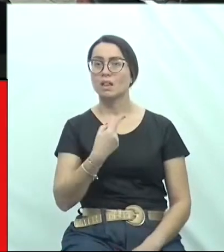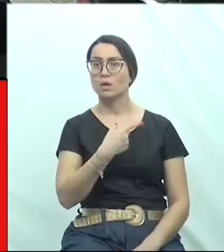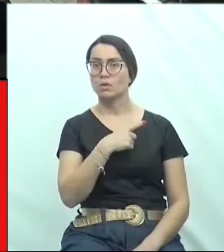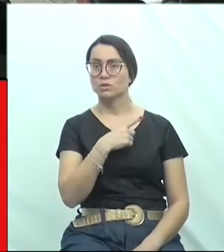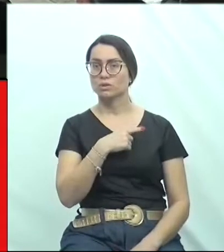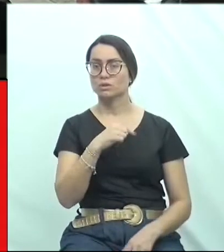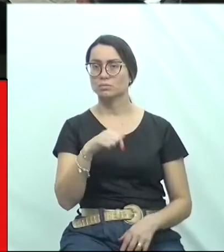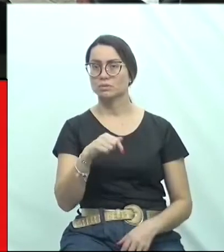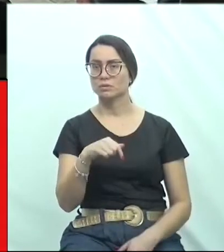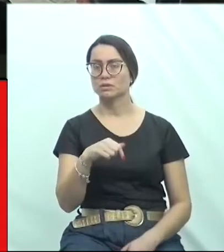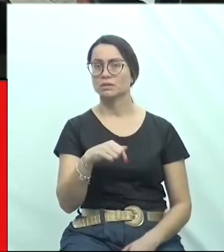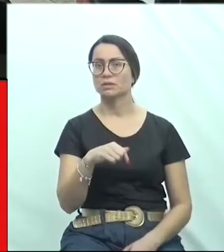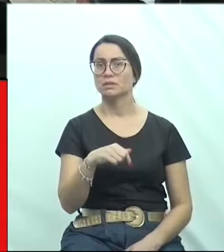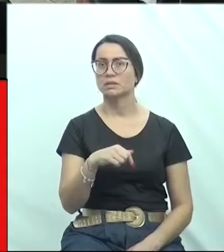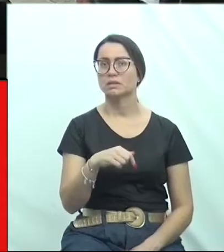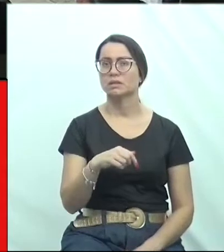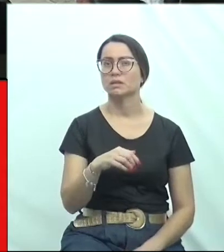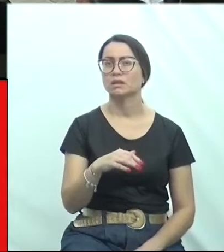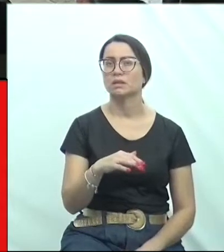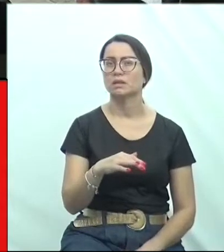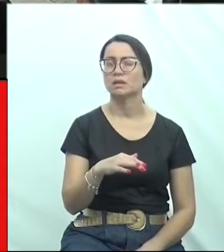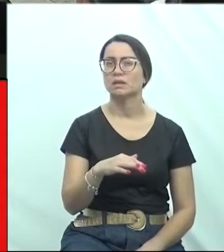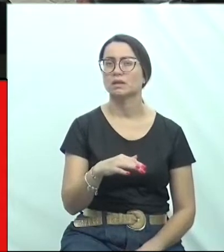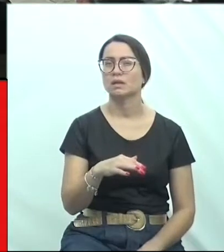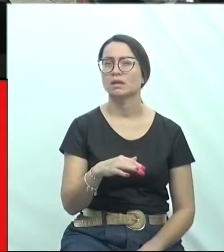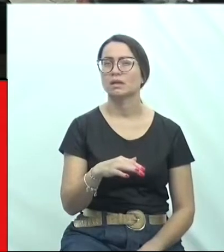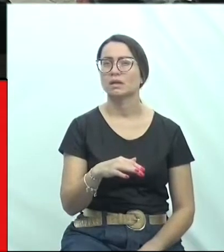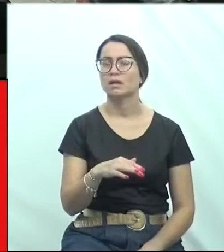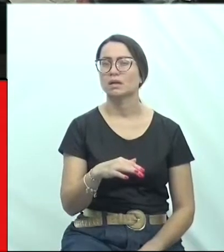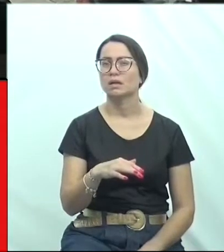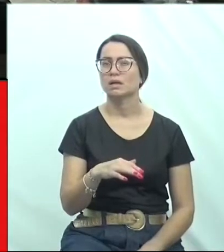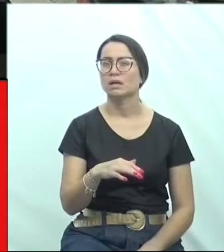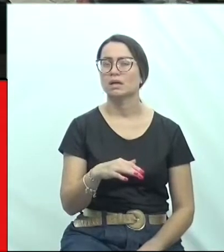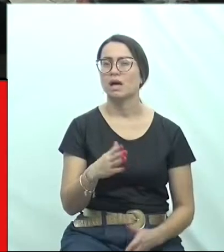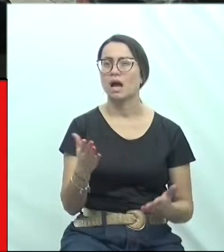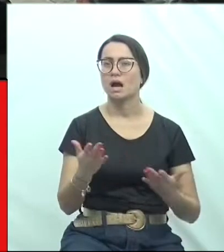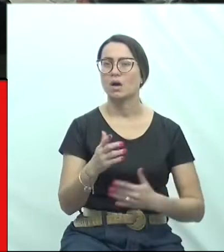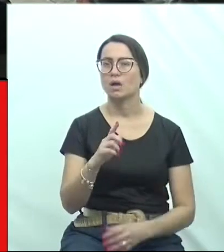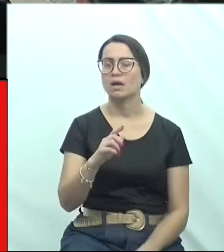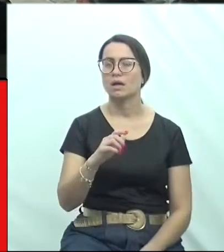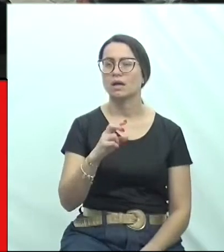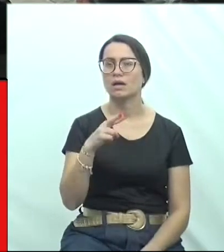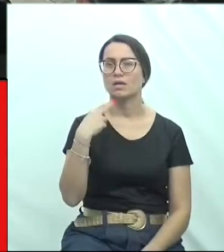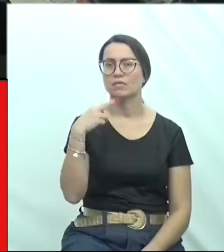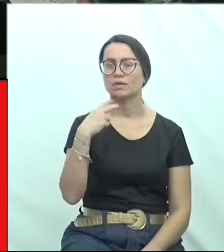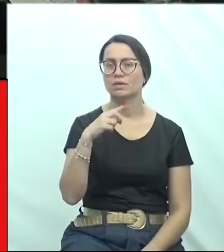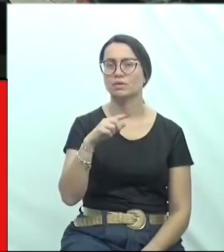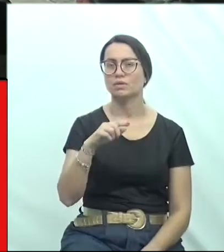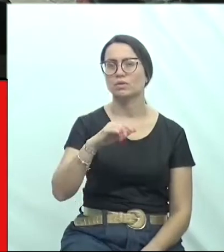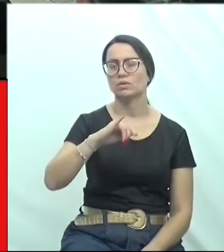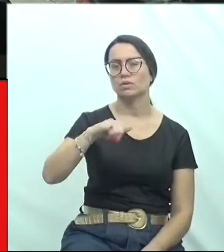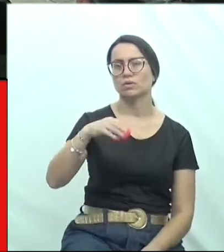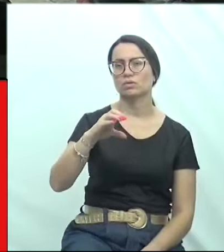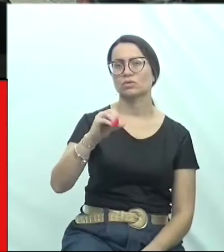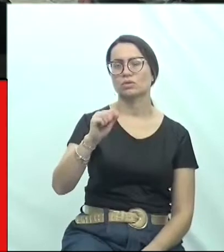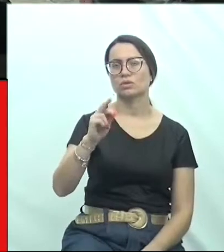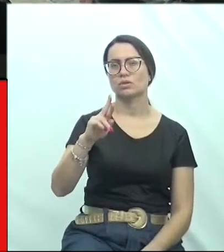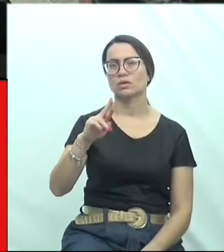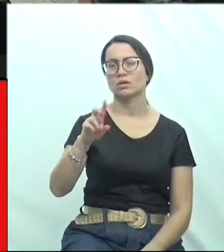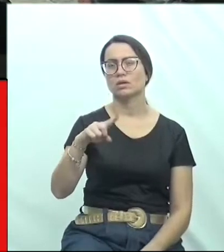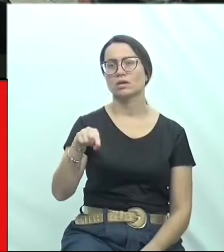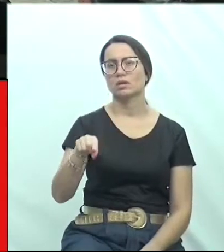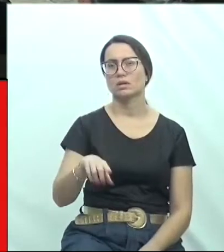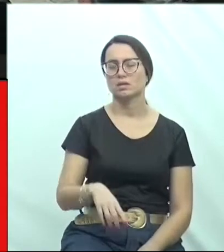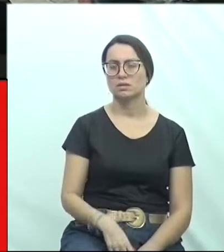Nós temos aqui inscrições para falar, então agora está escrito o vereador Juarez de Jesus e depois o vereador Kaminski. Então, com a palavra,